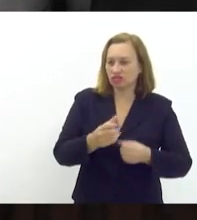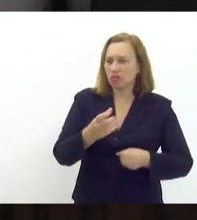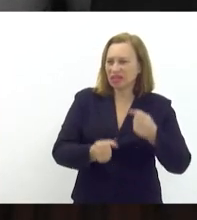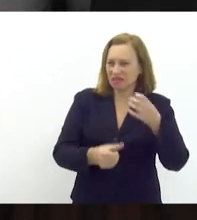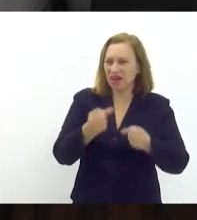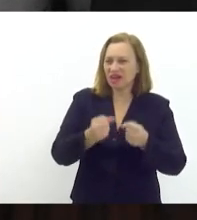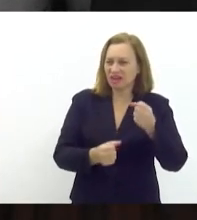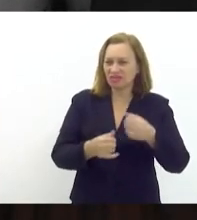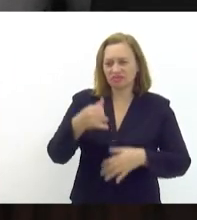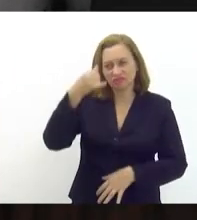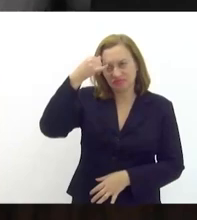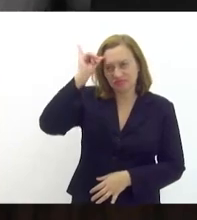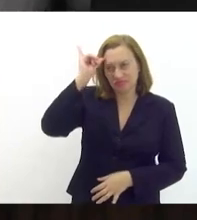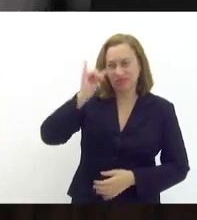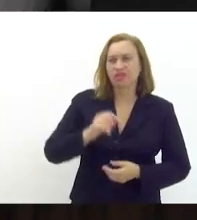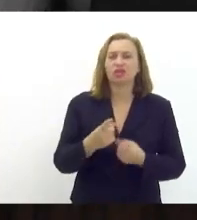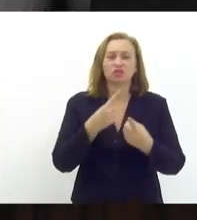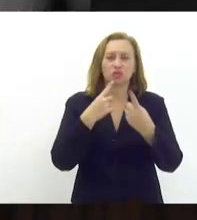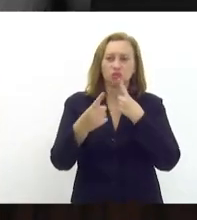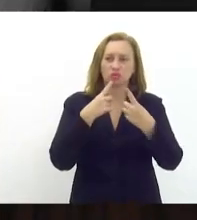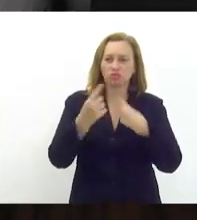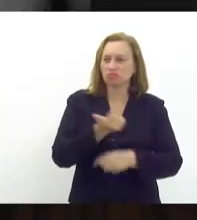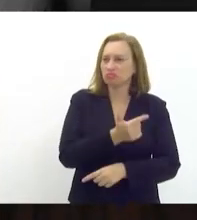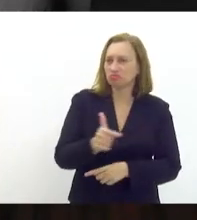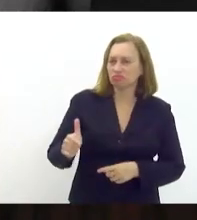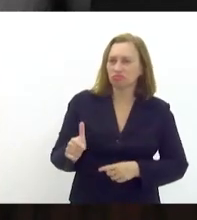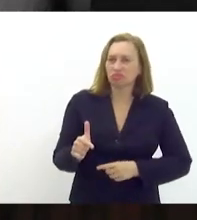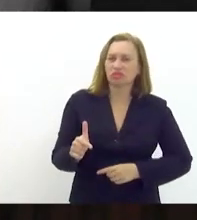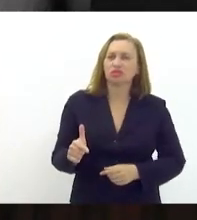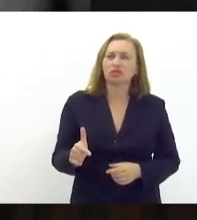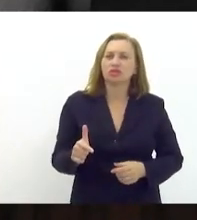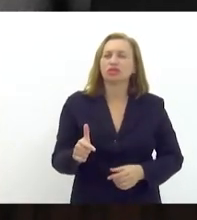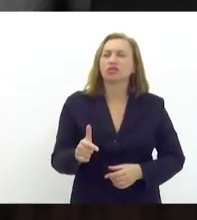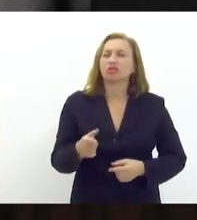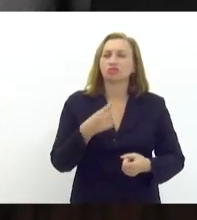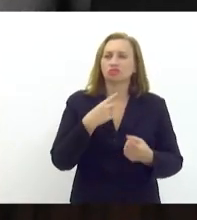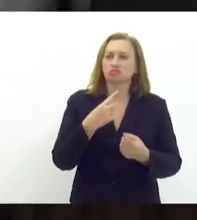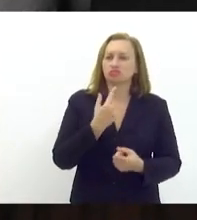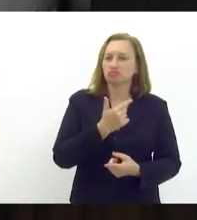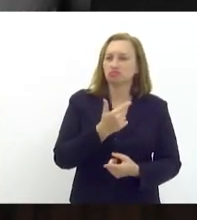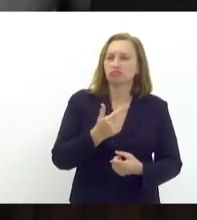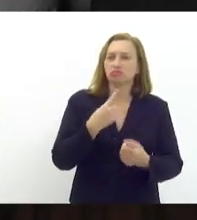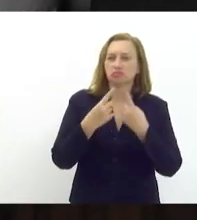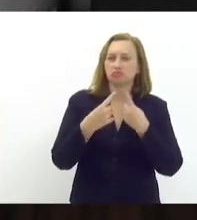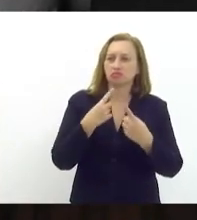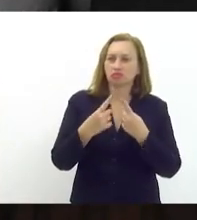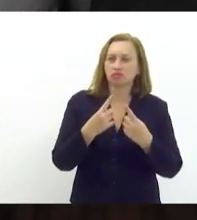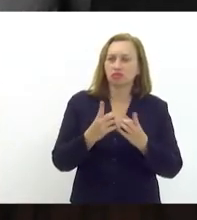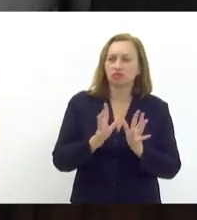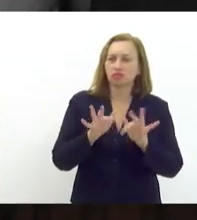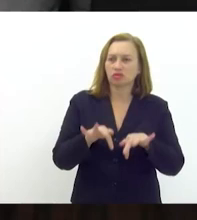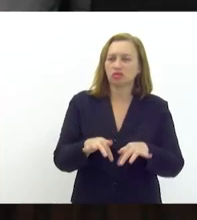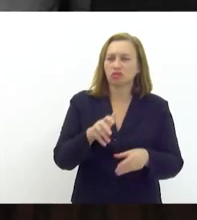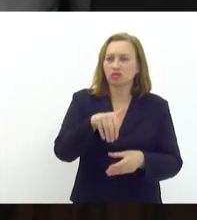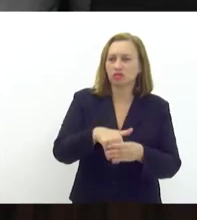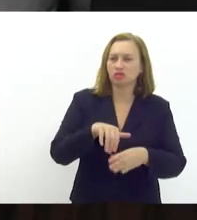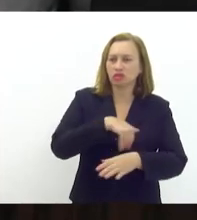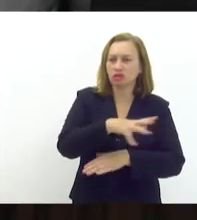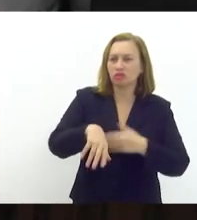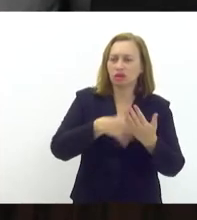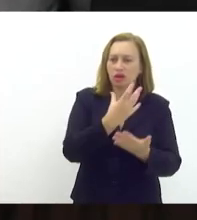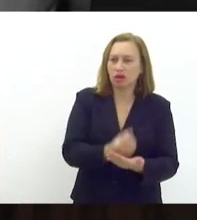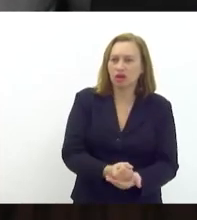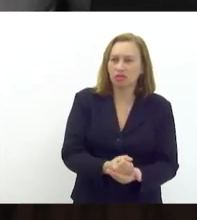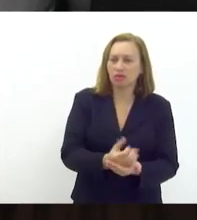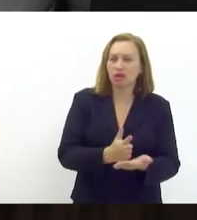Janeiro em discussão nós vendo Quem Queira discutir encerrado a discussão em votação senhores que a própria Manias